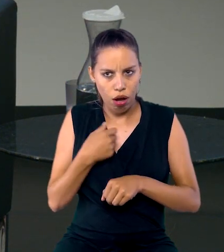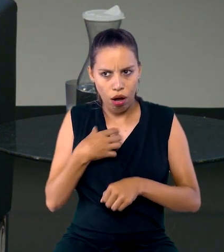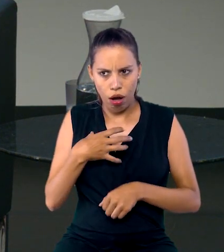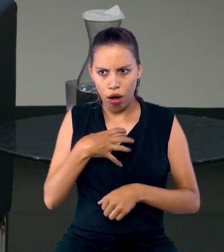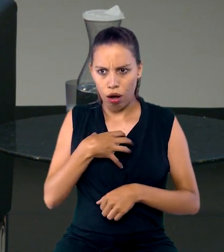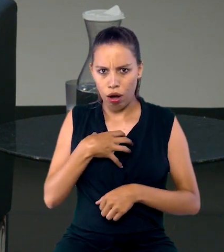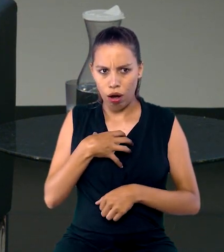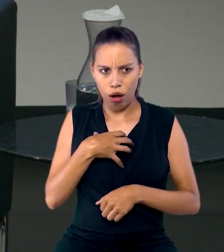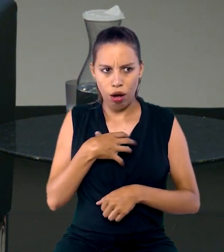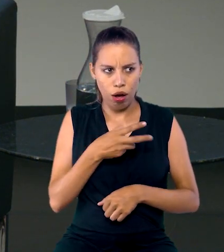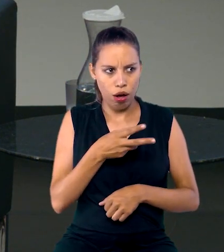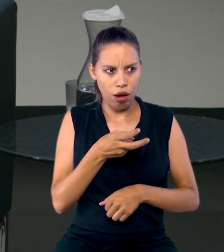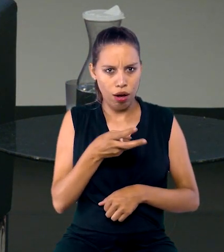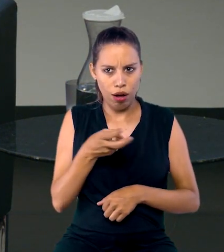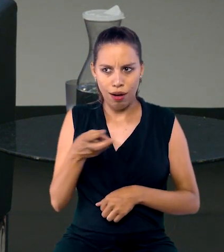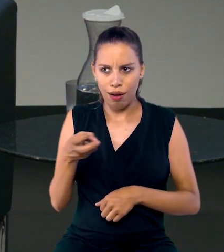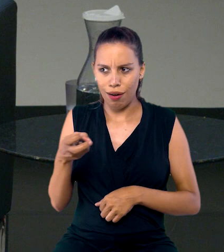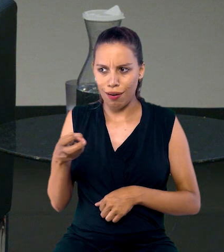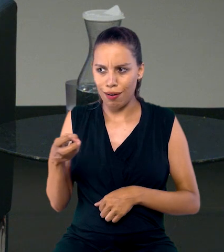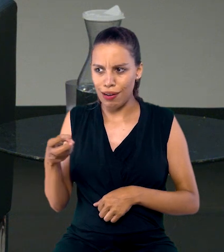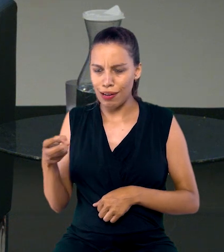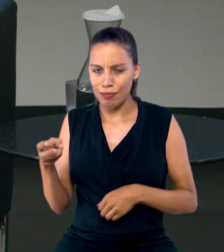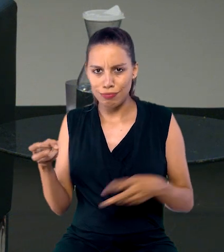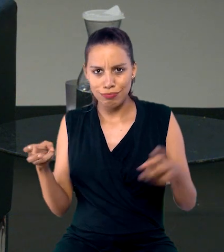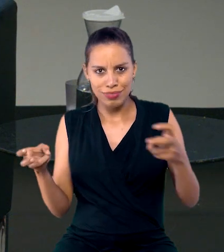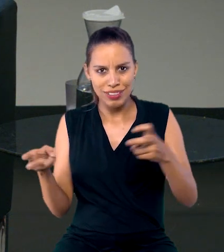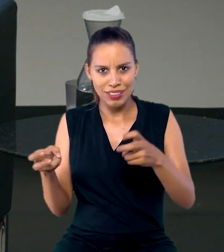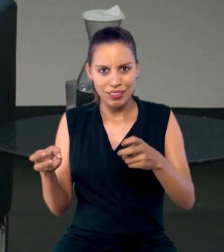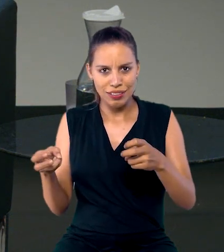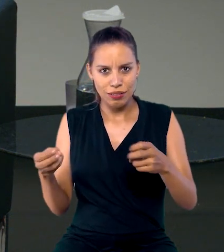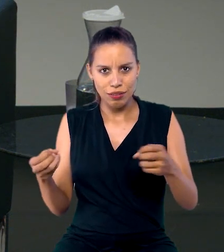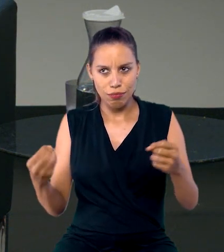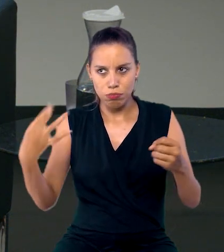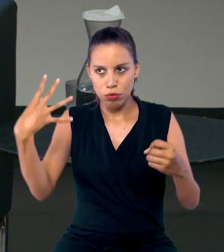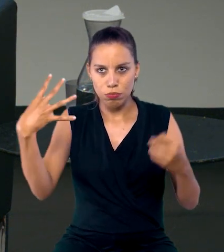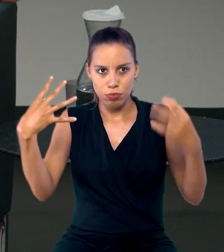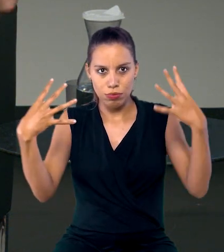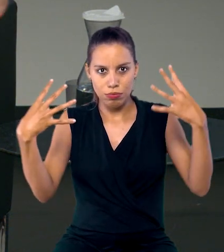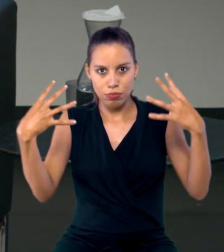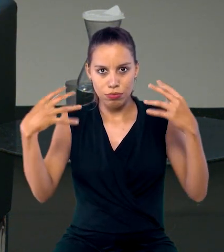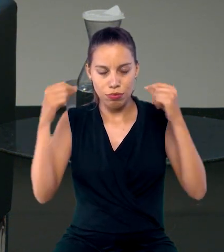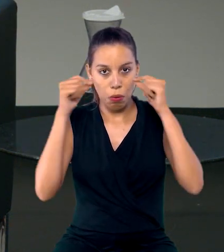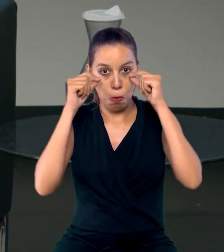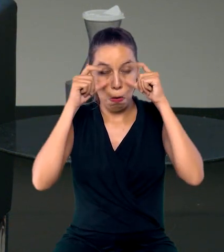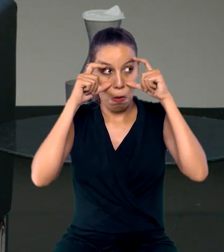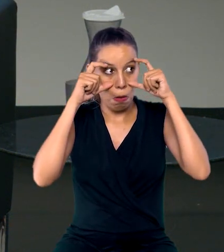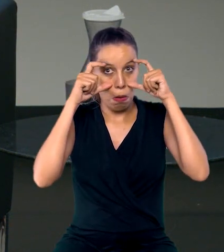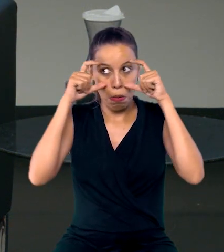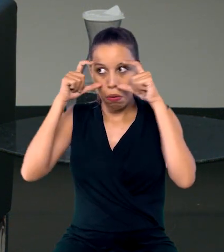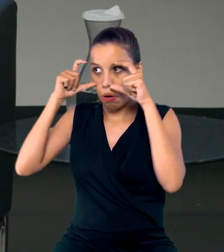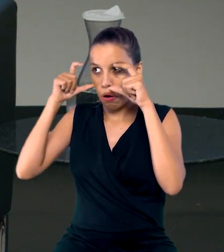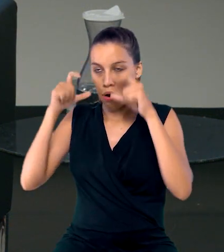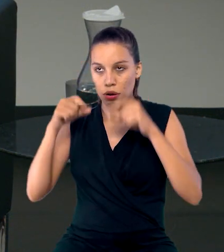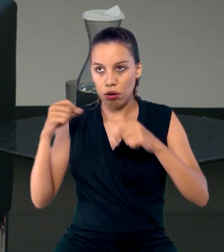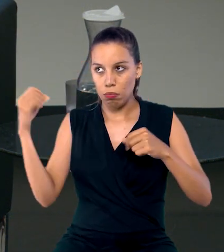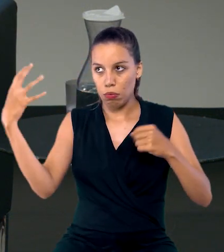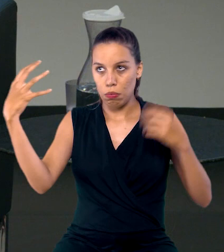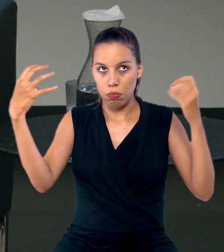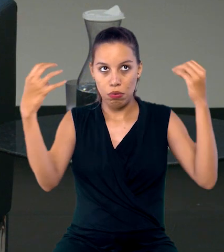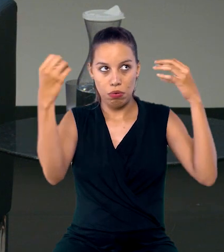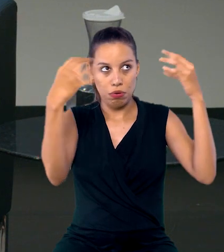é, tu sente milhares de olhos sobre ti, assim. Tu sabe que tu está no meio de